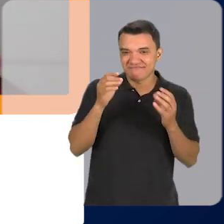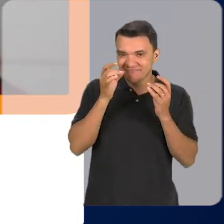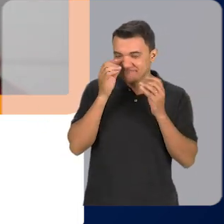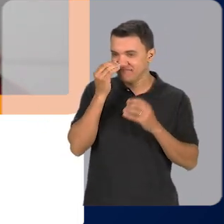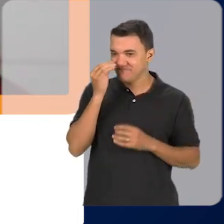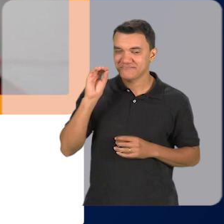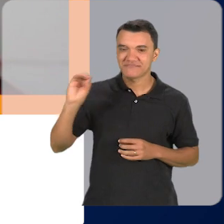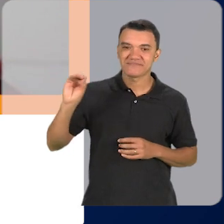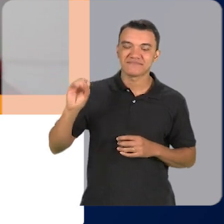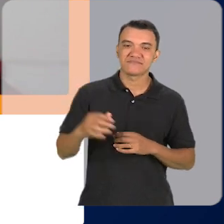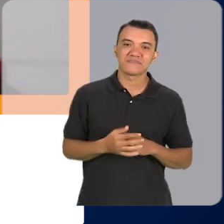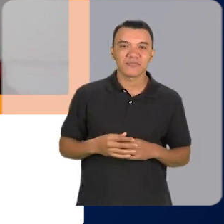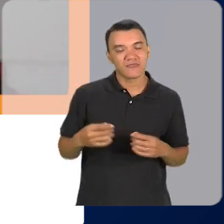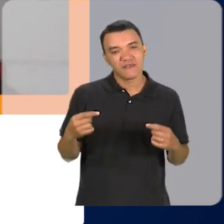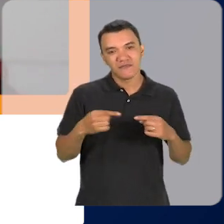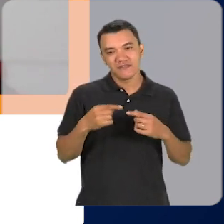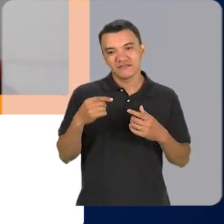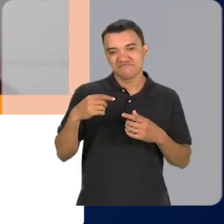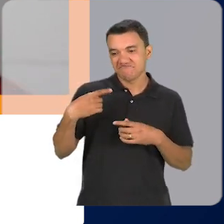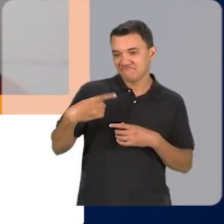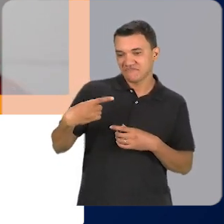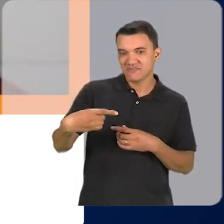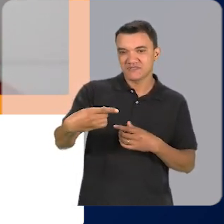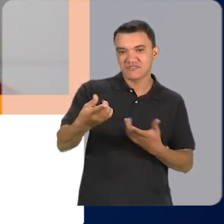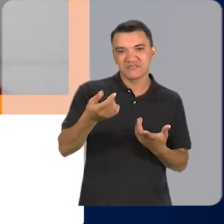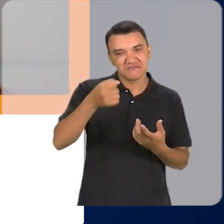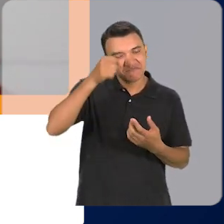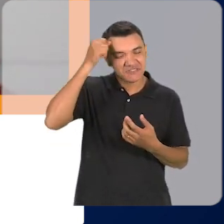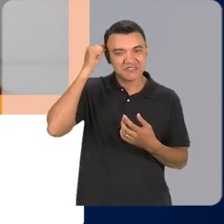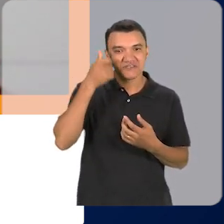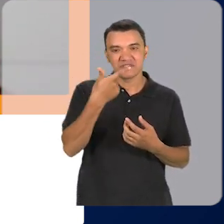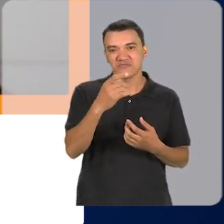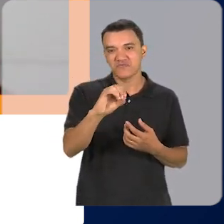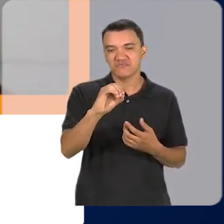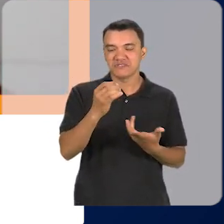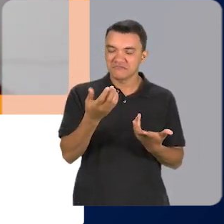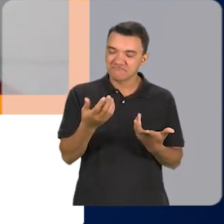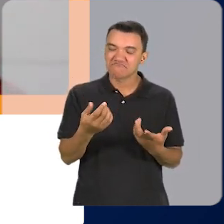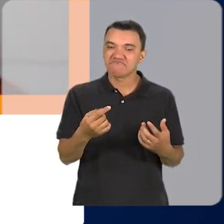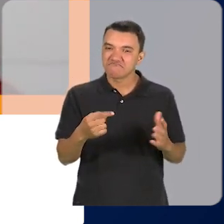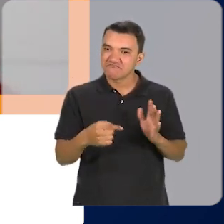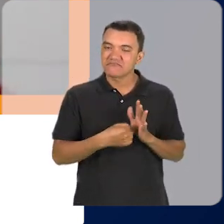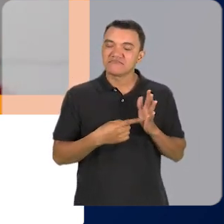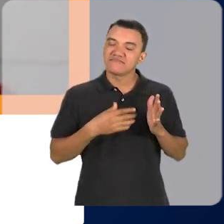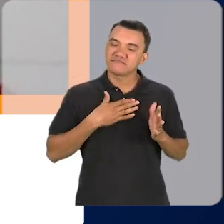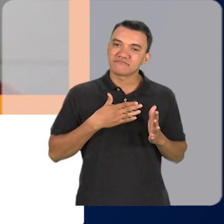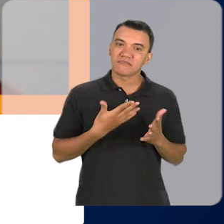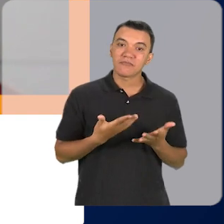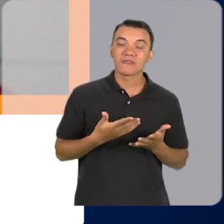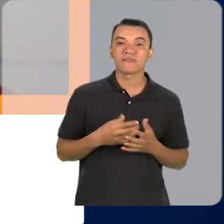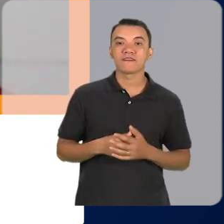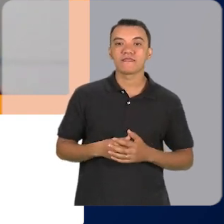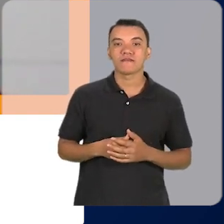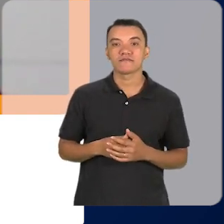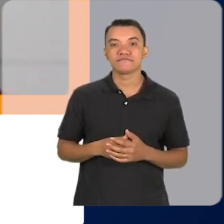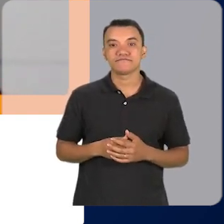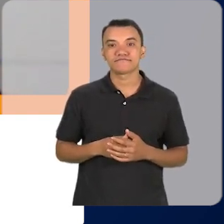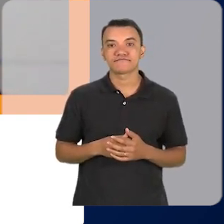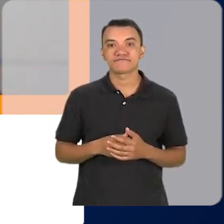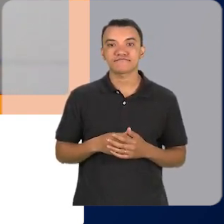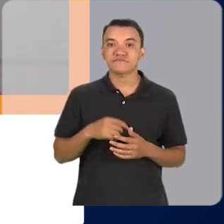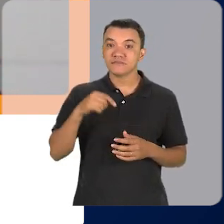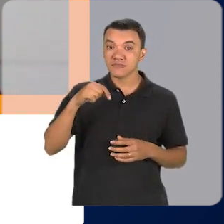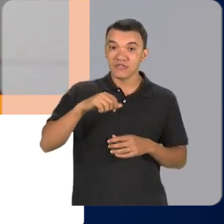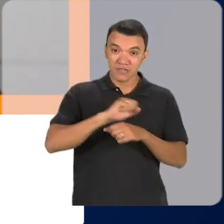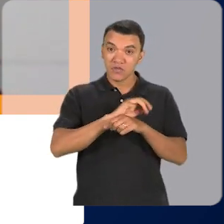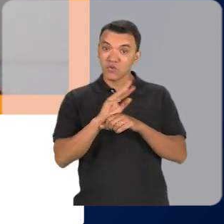da cidade, no século XX, que foi o século mais marcante para mim, mas ele já vem de outrora. E a UEMA abraçou a